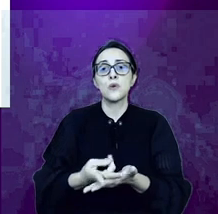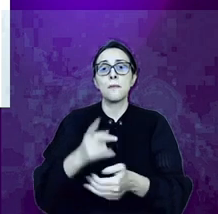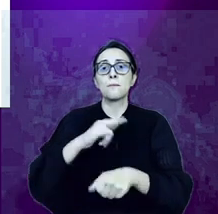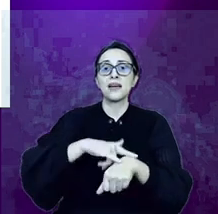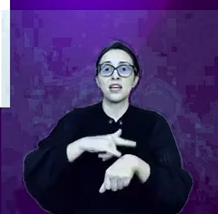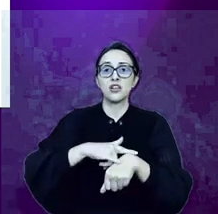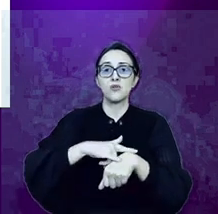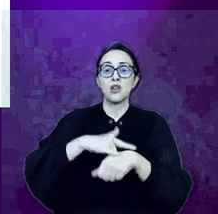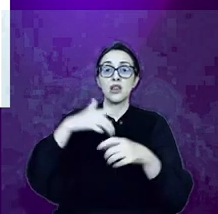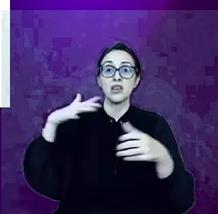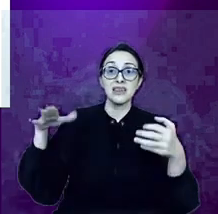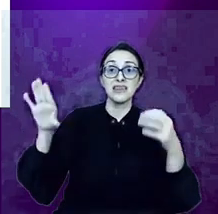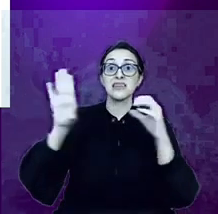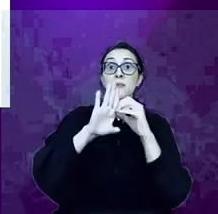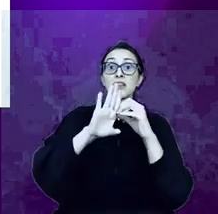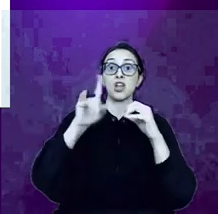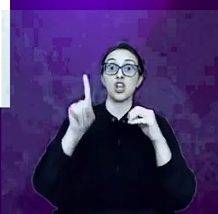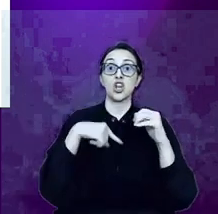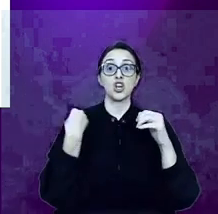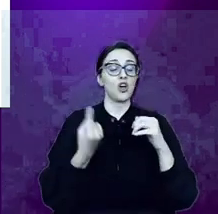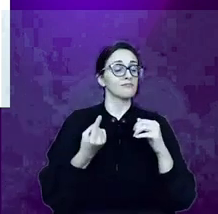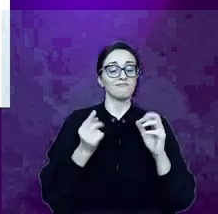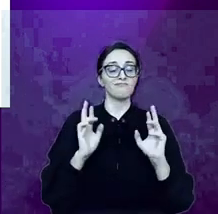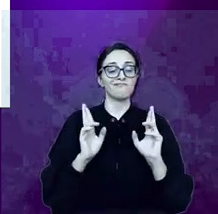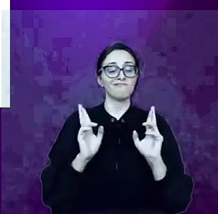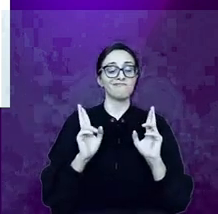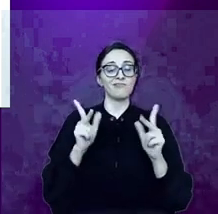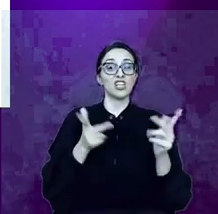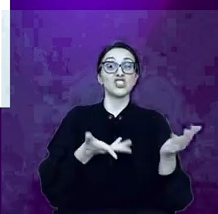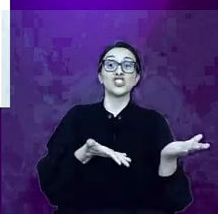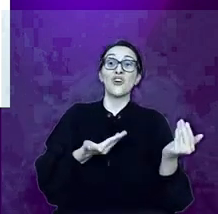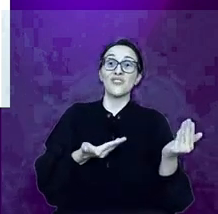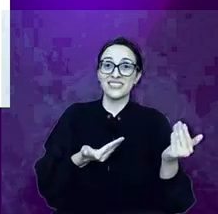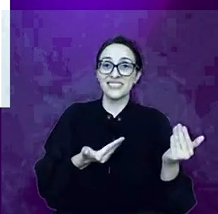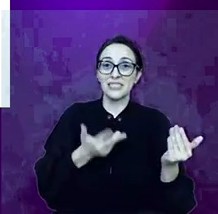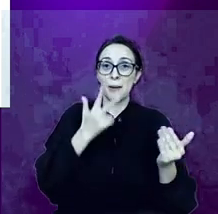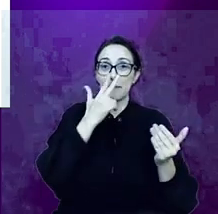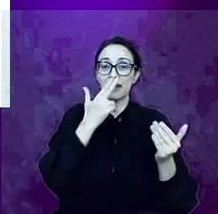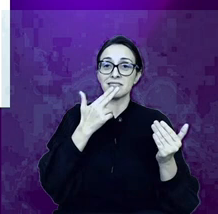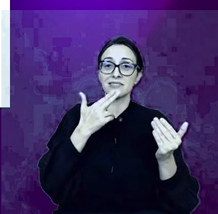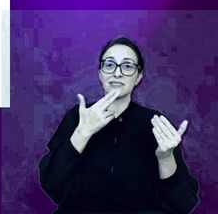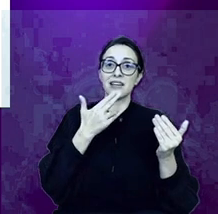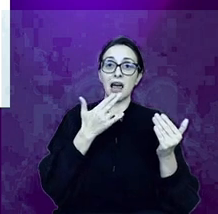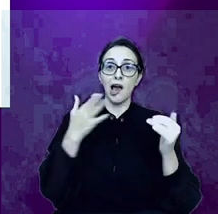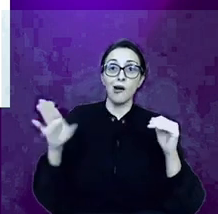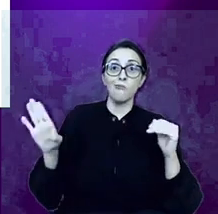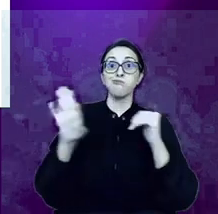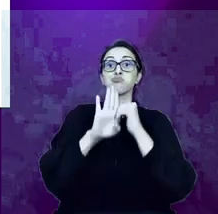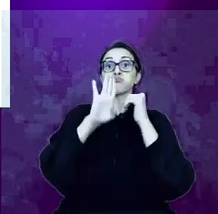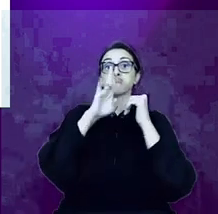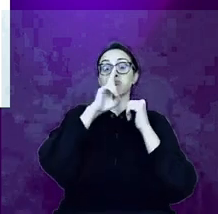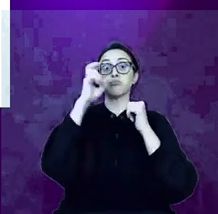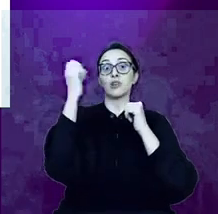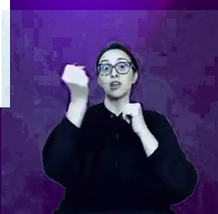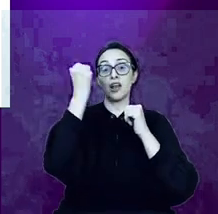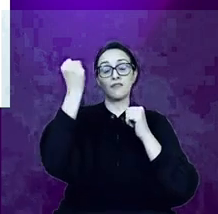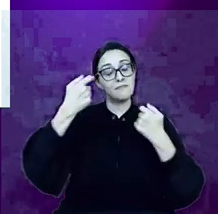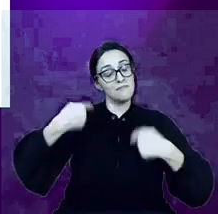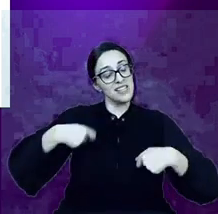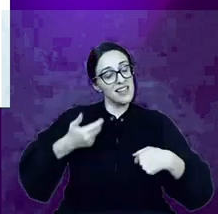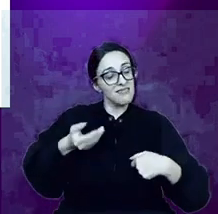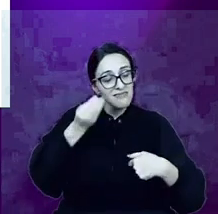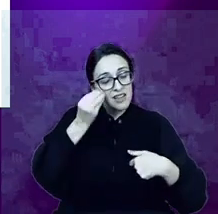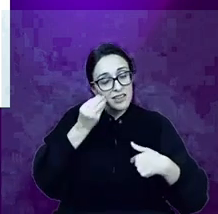um traumatismo. O nosso traumatismo é o traumatismo do paciente jovem que sofre um trauma de alta energia. Então, por isso, a gente precisa